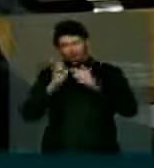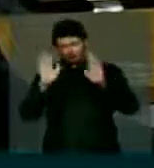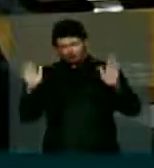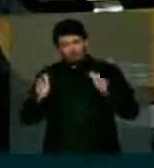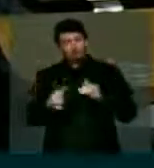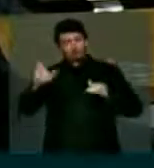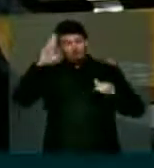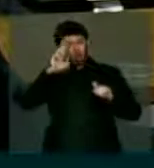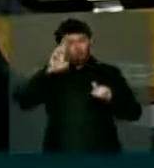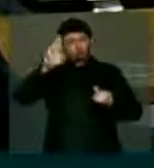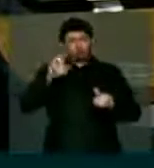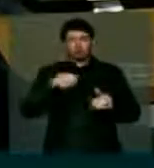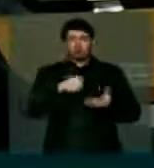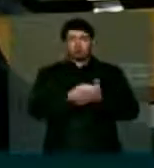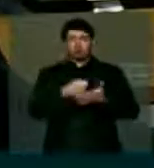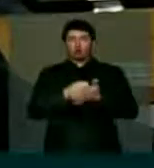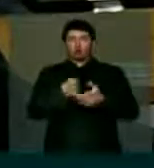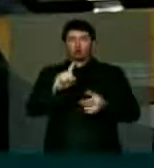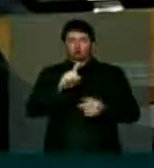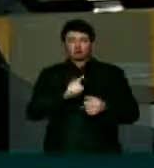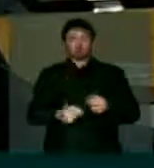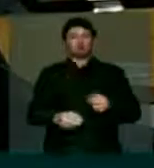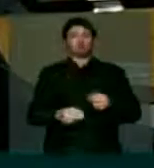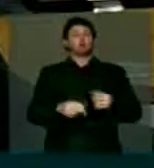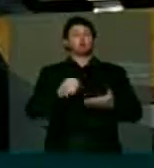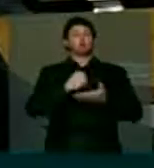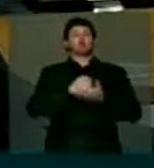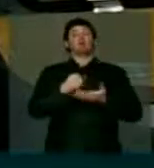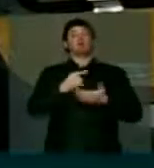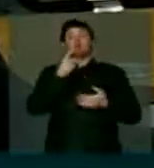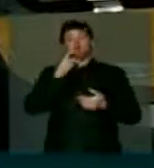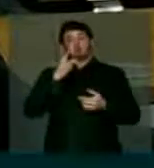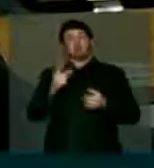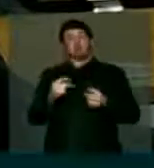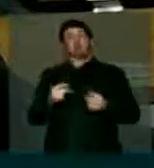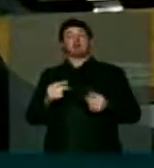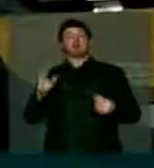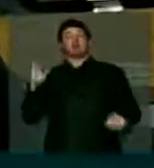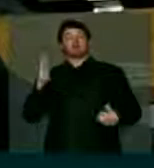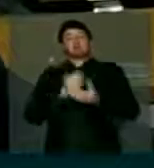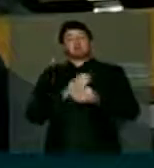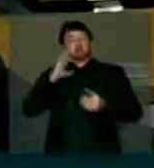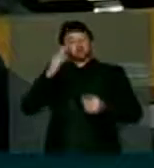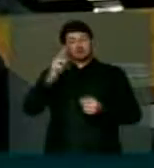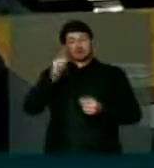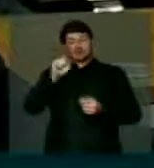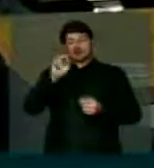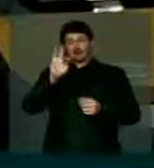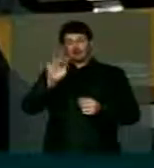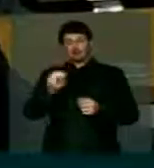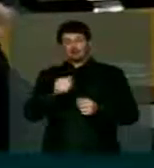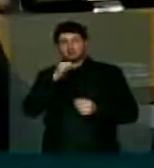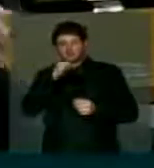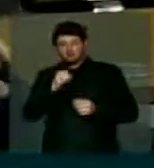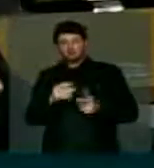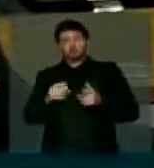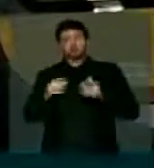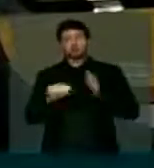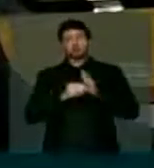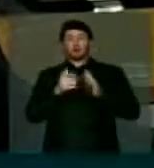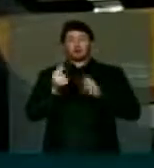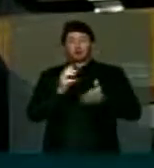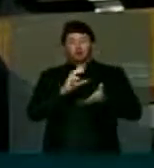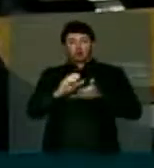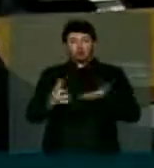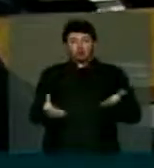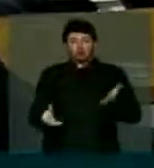né? O senhor não exigiu nos contratos cláusulas prevendo sanções contra a Astra. Numa hipótese, por exemplo, de deixar de aportar